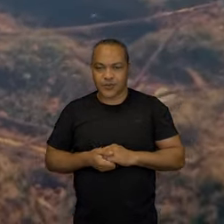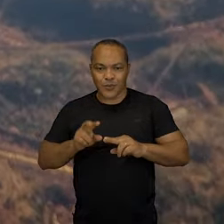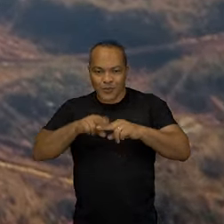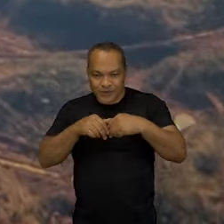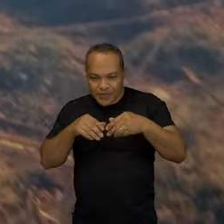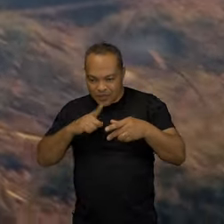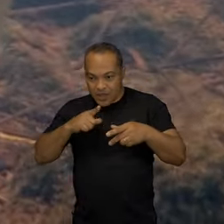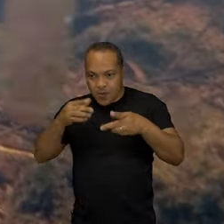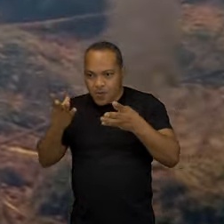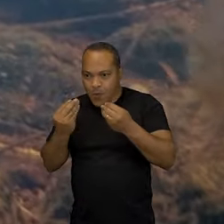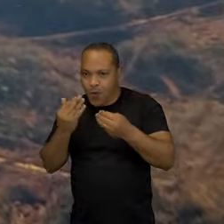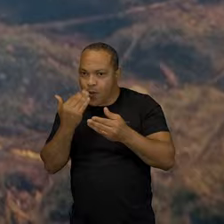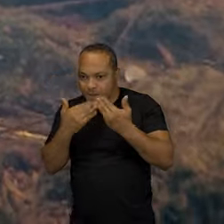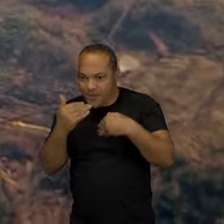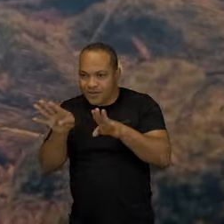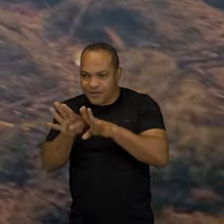Comida.